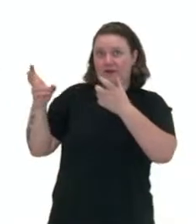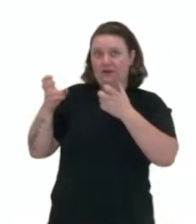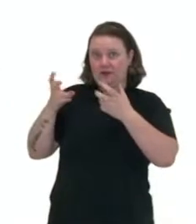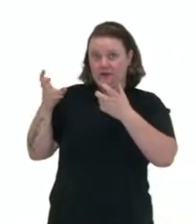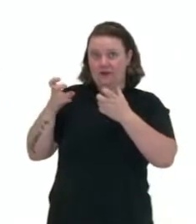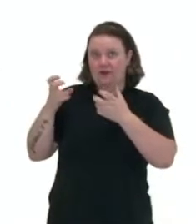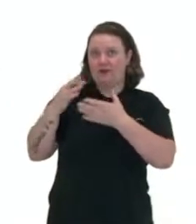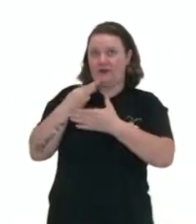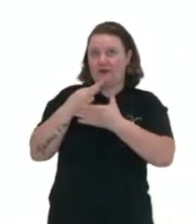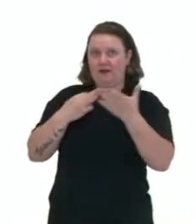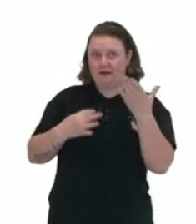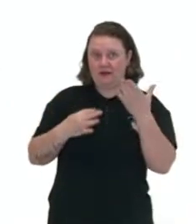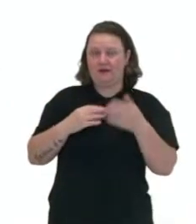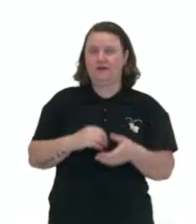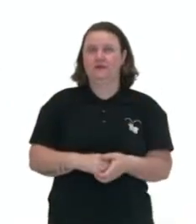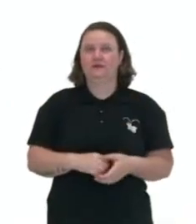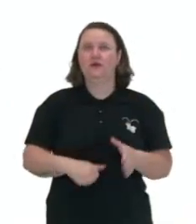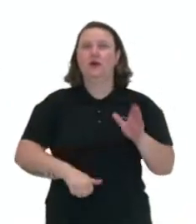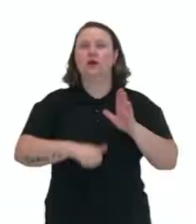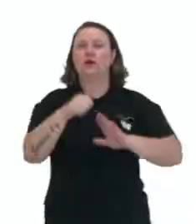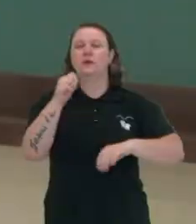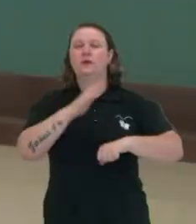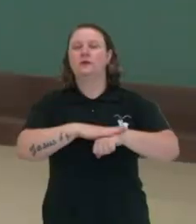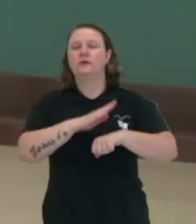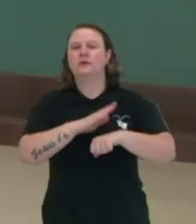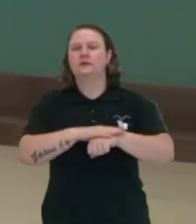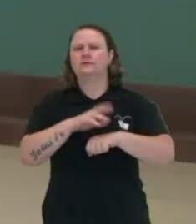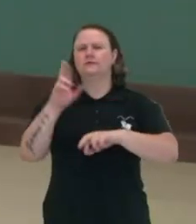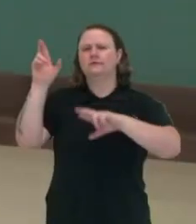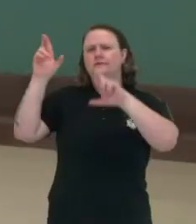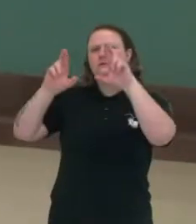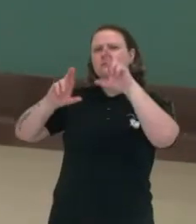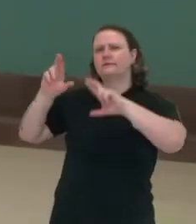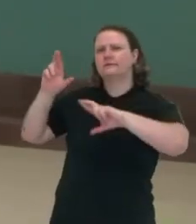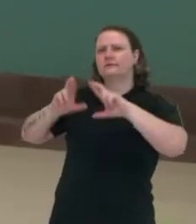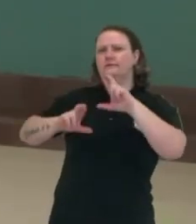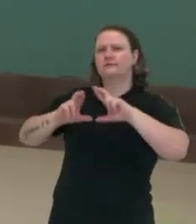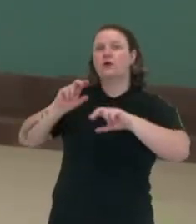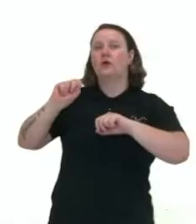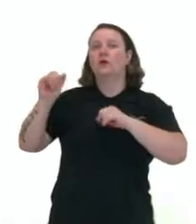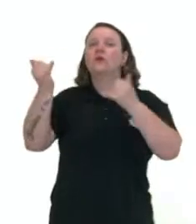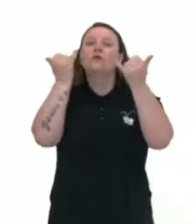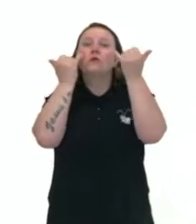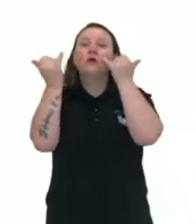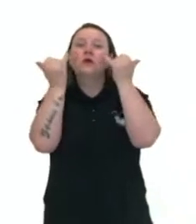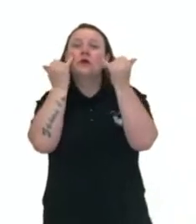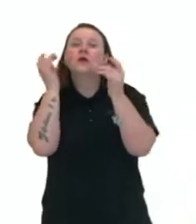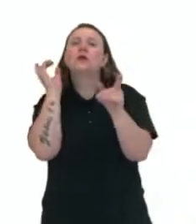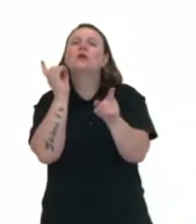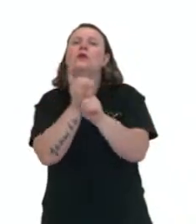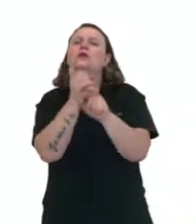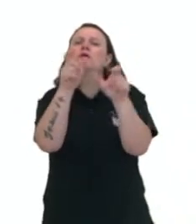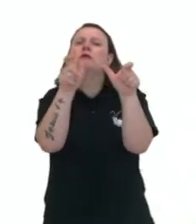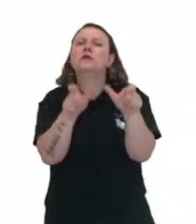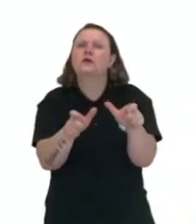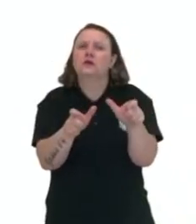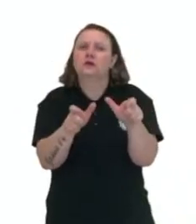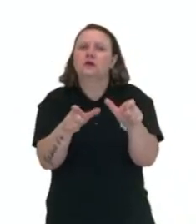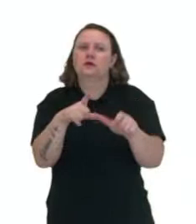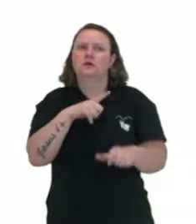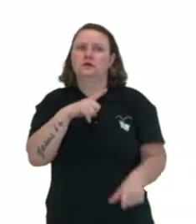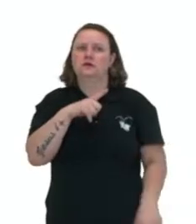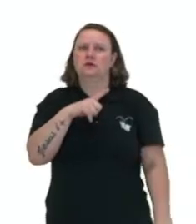de opinião. Primeira coisa, checando a fonte. Então eu sei que o artigo é do